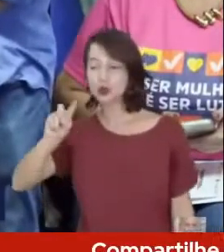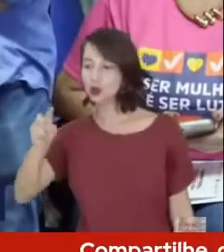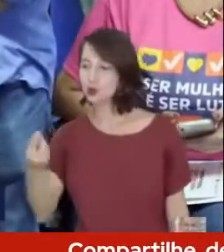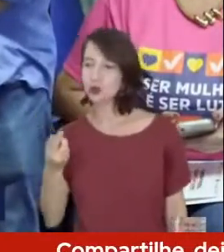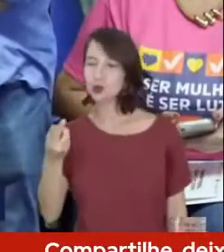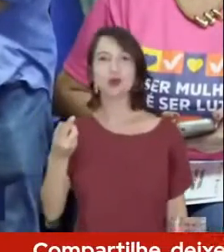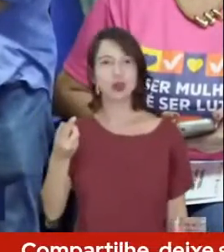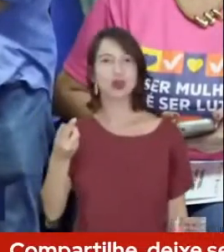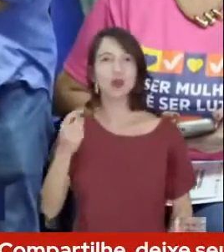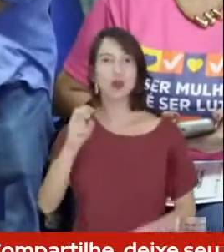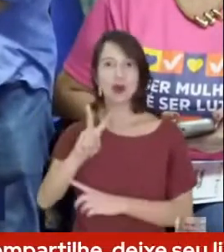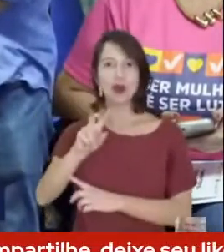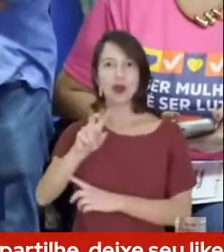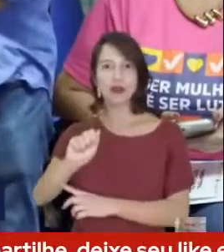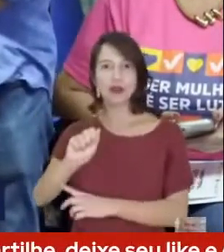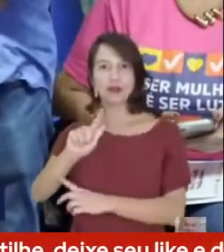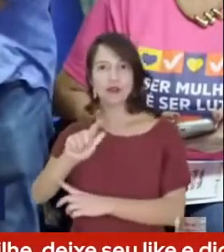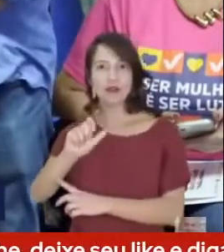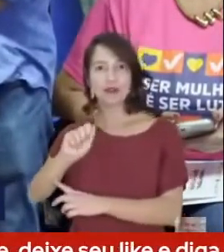70% de mulheres.